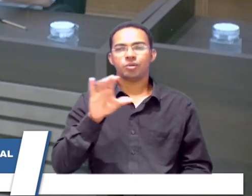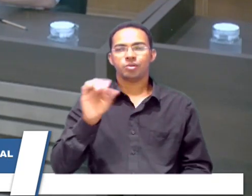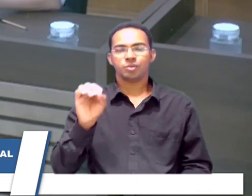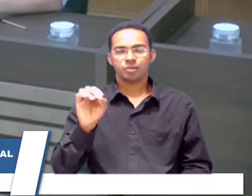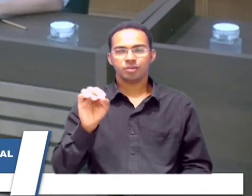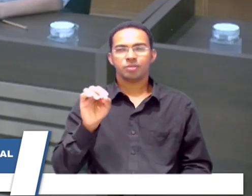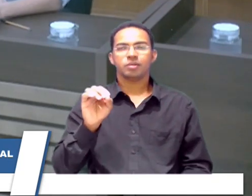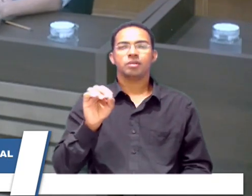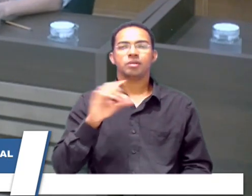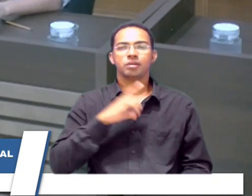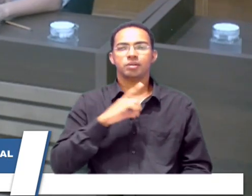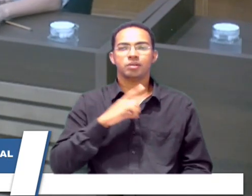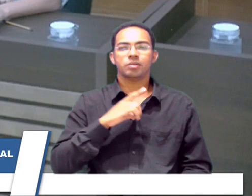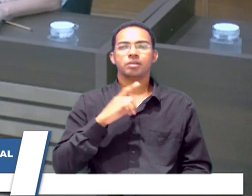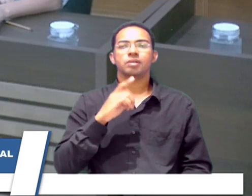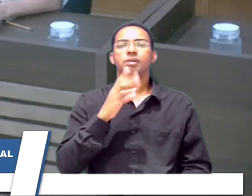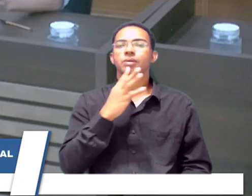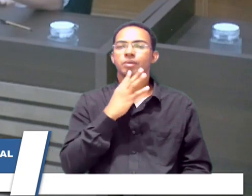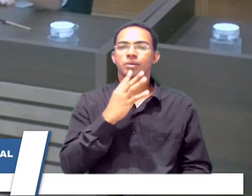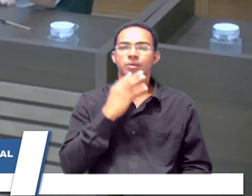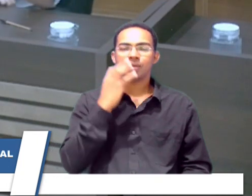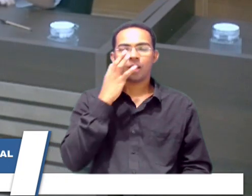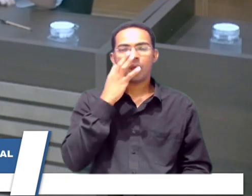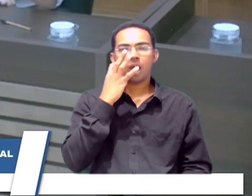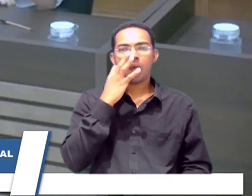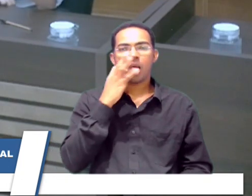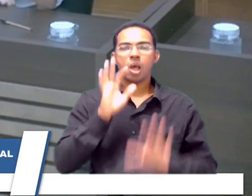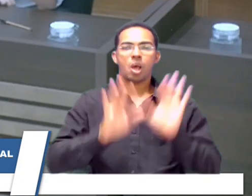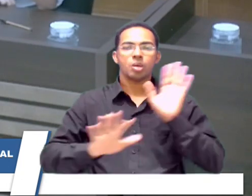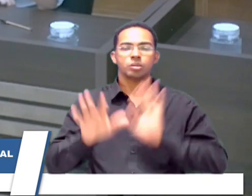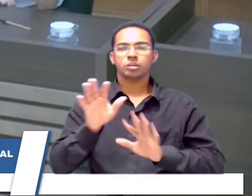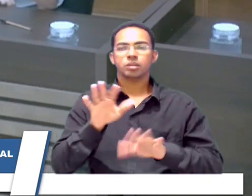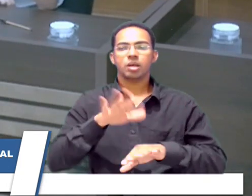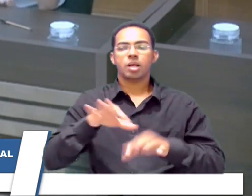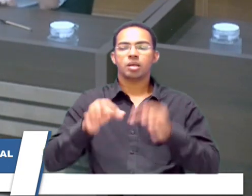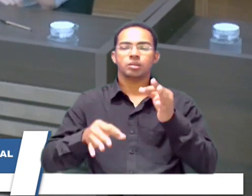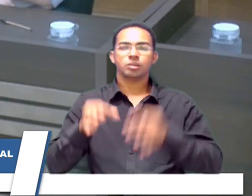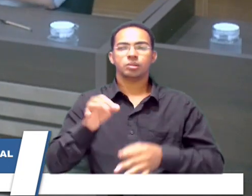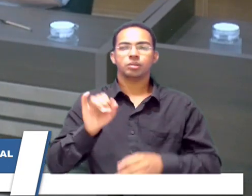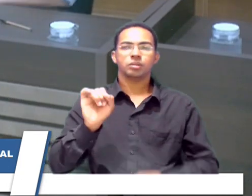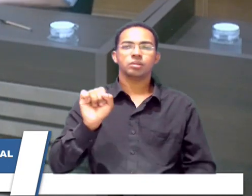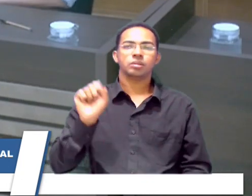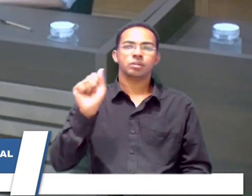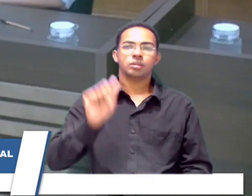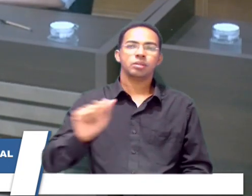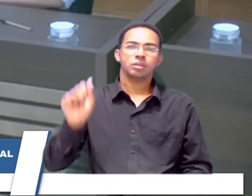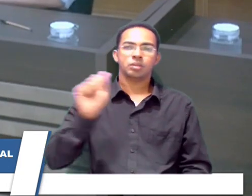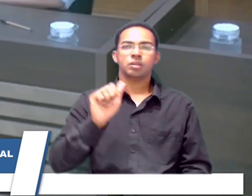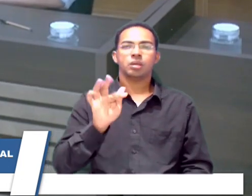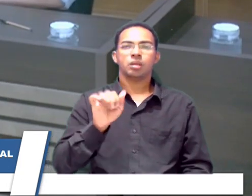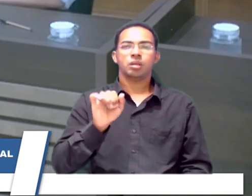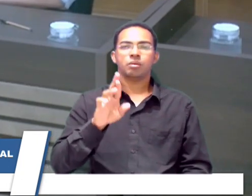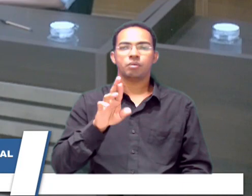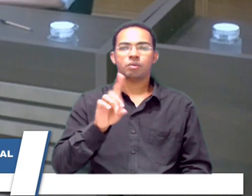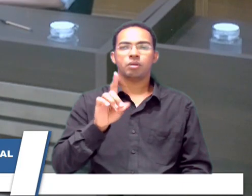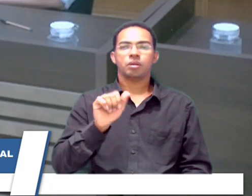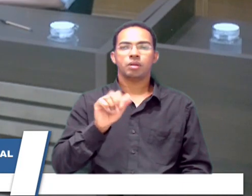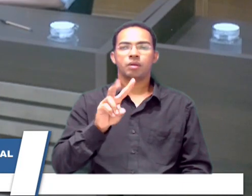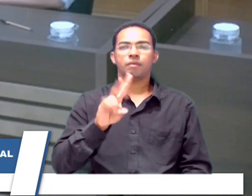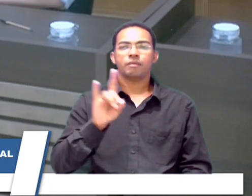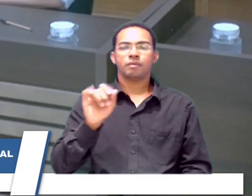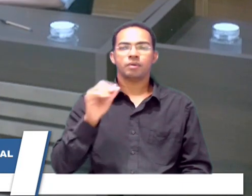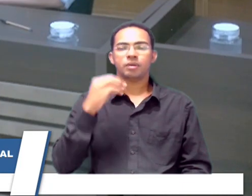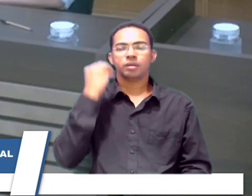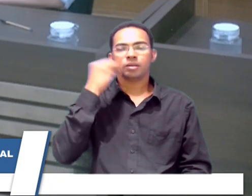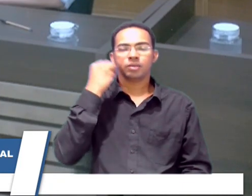Antônio todo mundo conhece, ele cuida da parte jurídica aí da entidade da Flor da Vida. Ele vai relatar um pouco da experiência